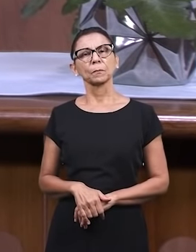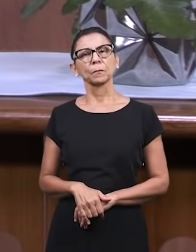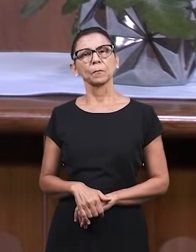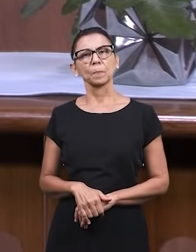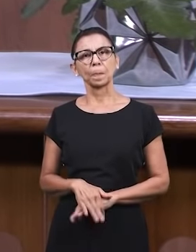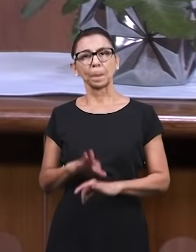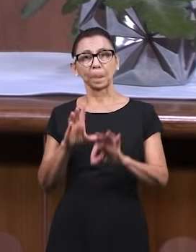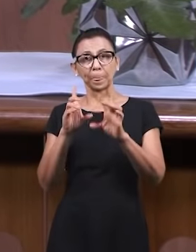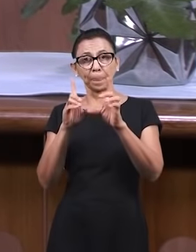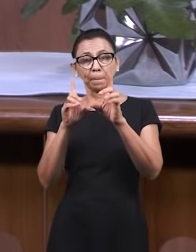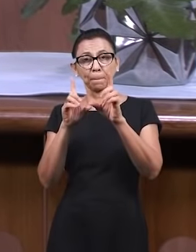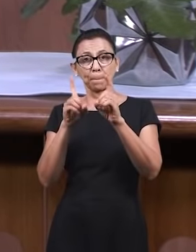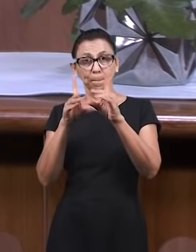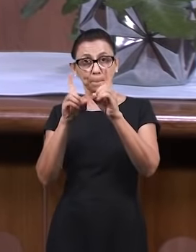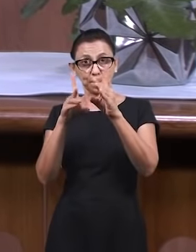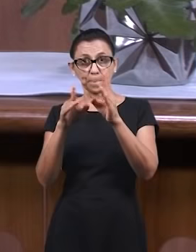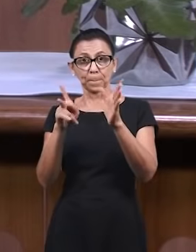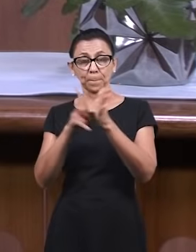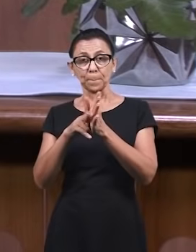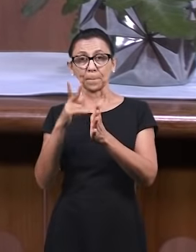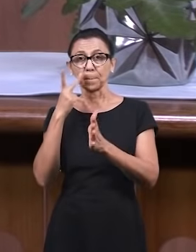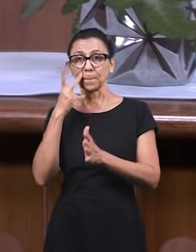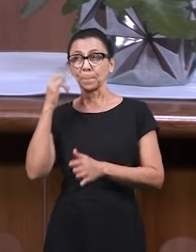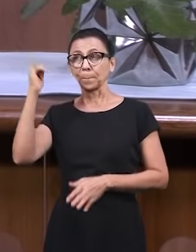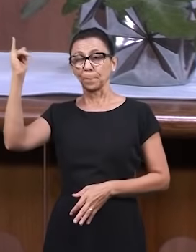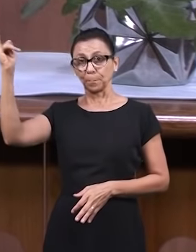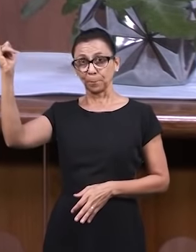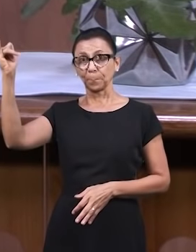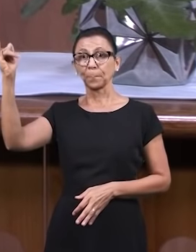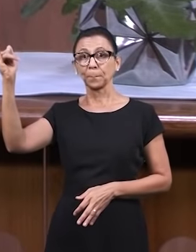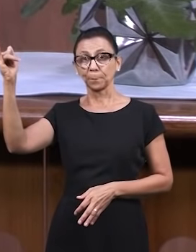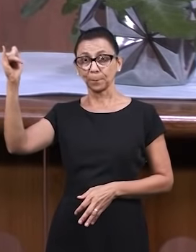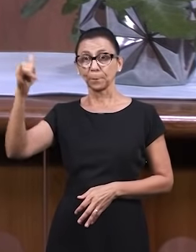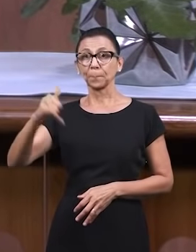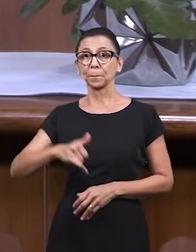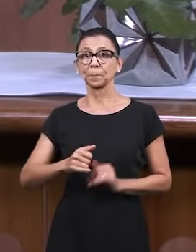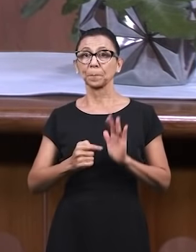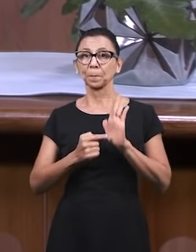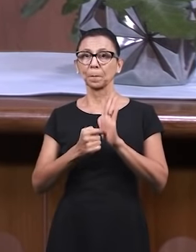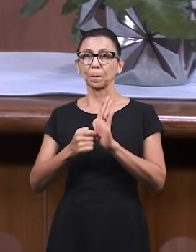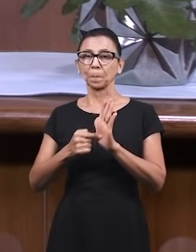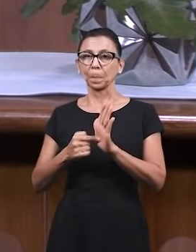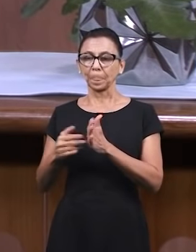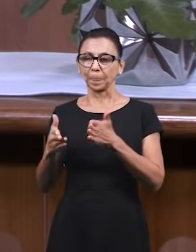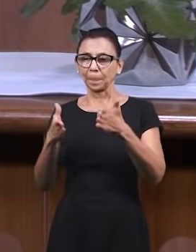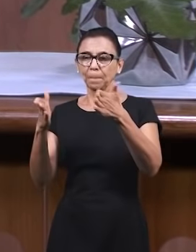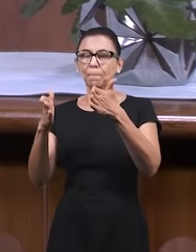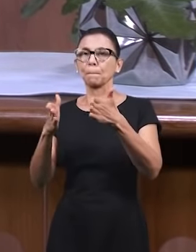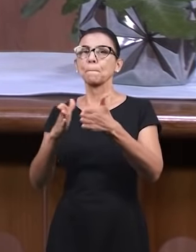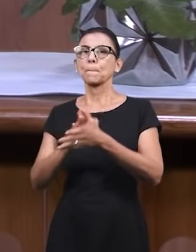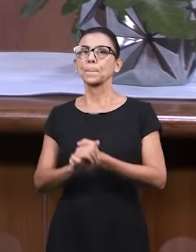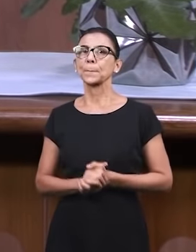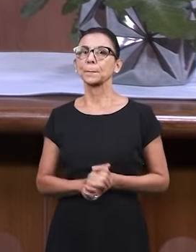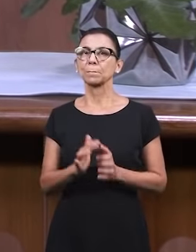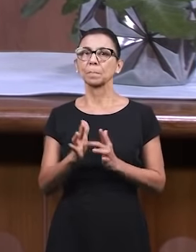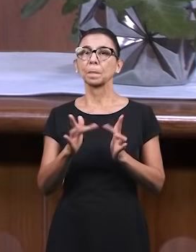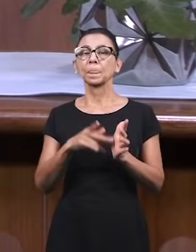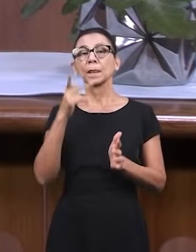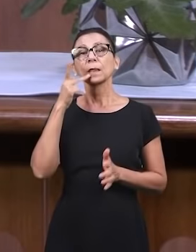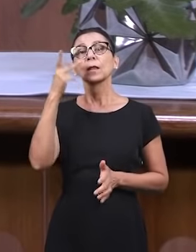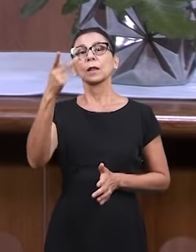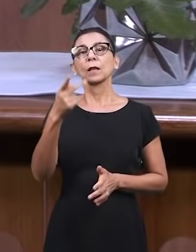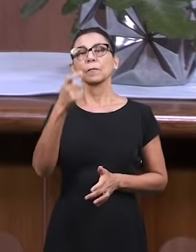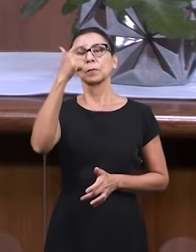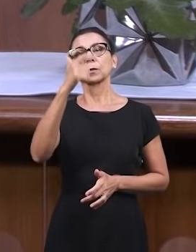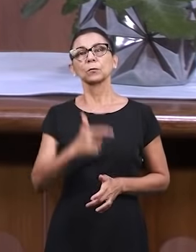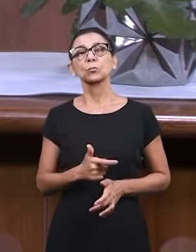a doutrina do Pai, a palavra, elas apontam para o caminho. O que é que o Senhor Jesus disse? Eu sou o